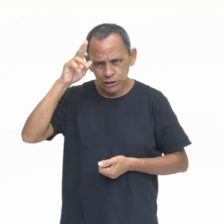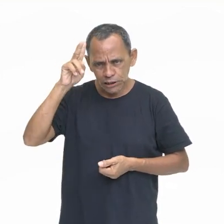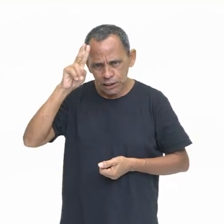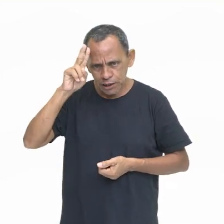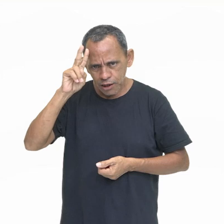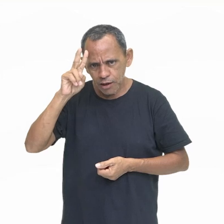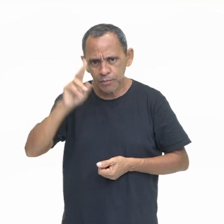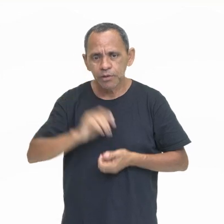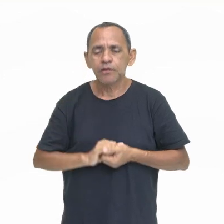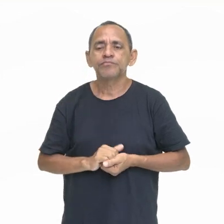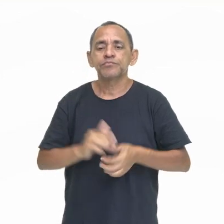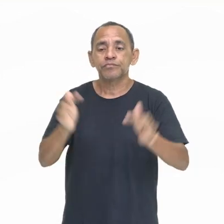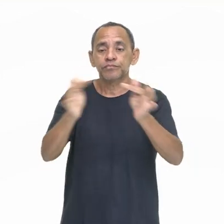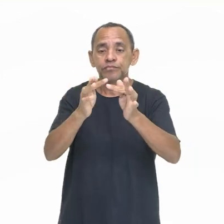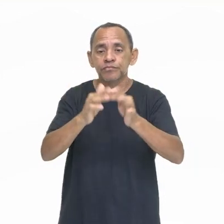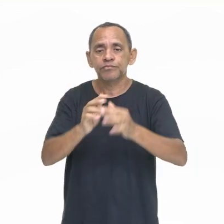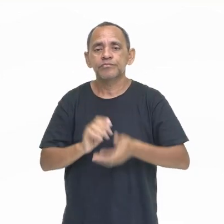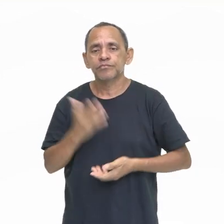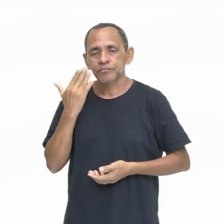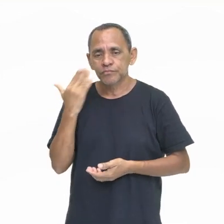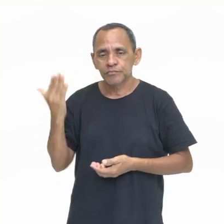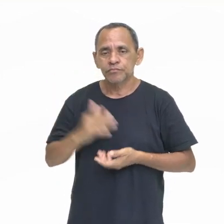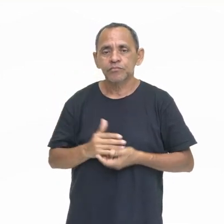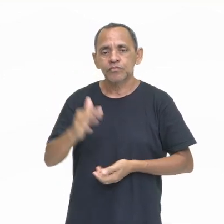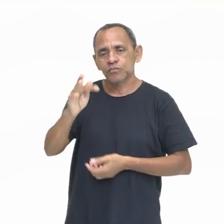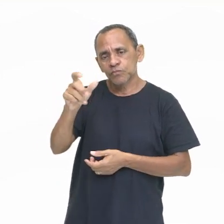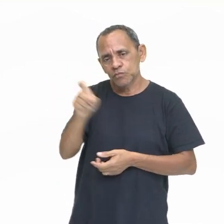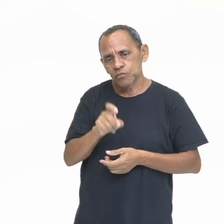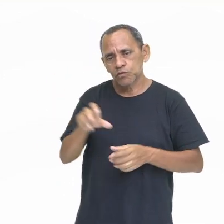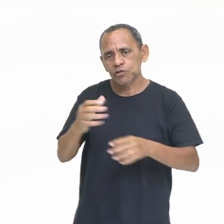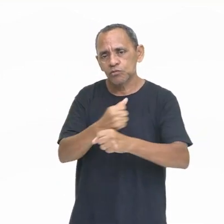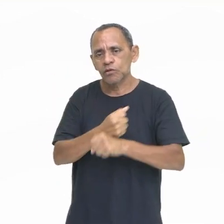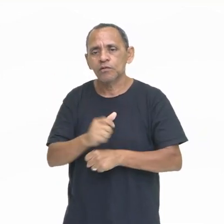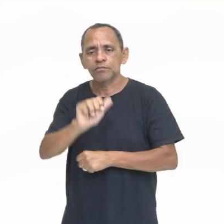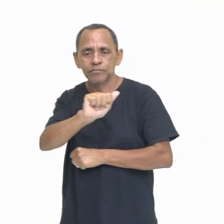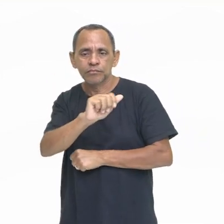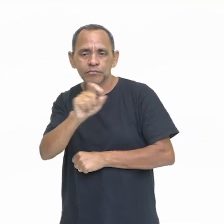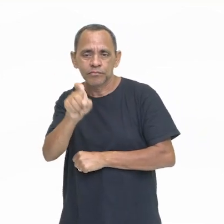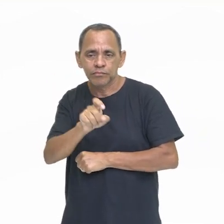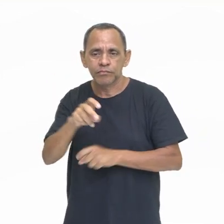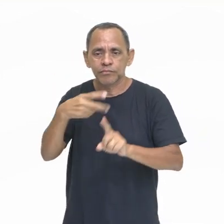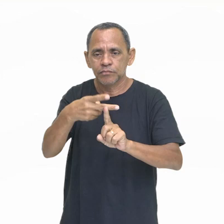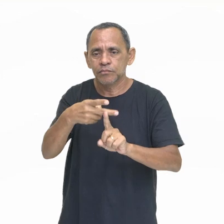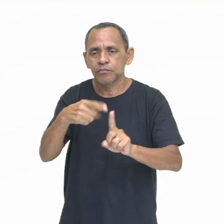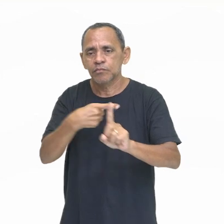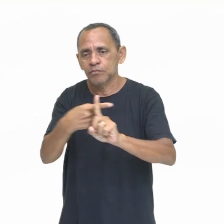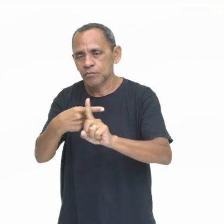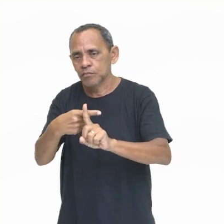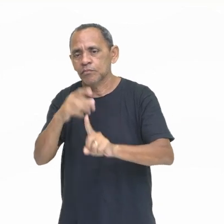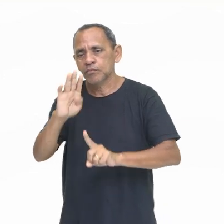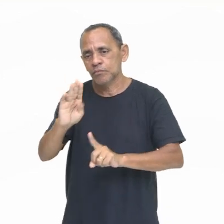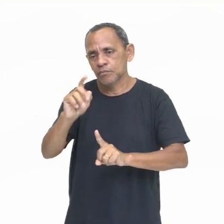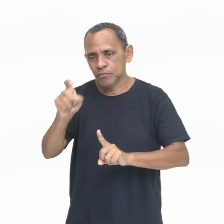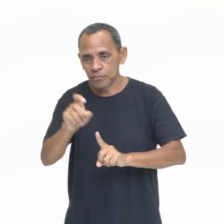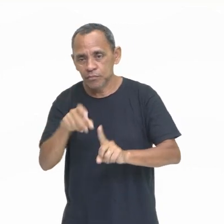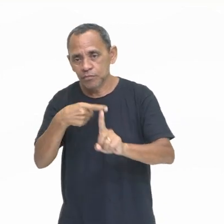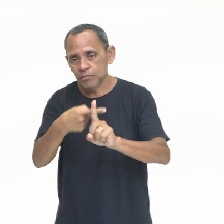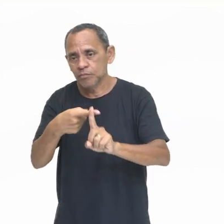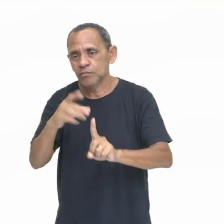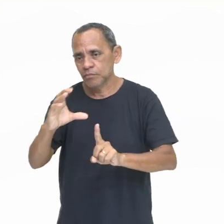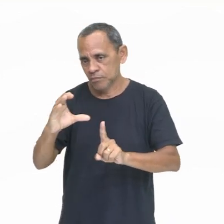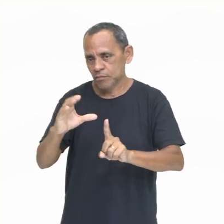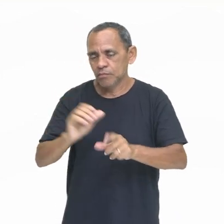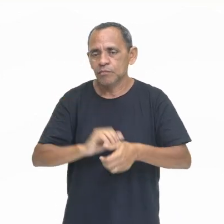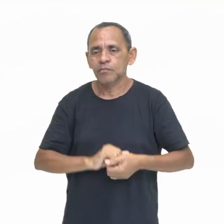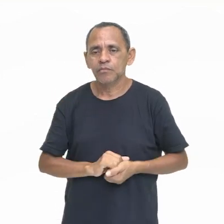função quadrática, f de x igual a x ao quadrado mais bx mais c,